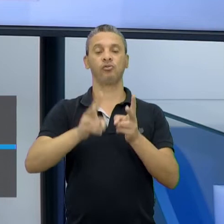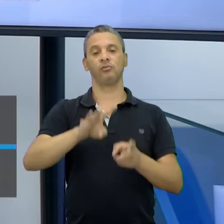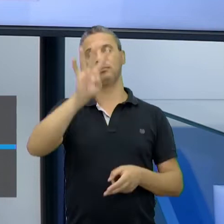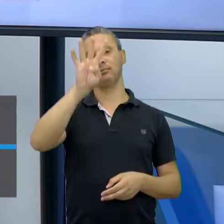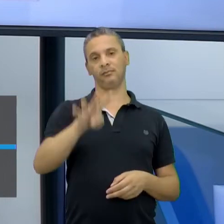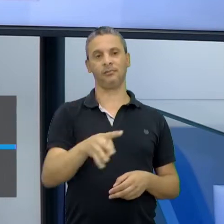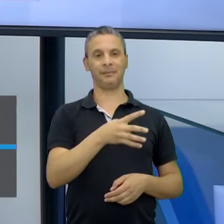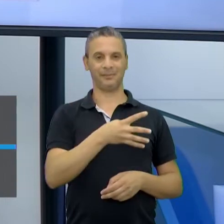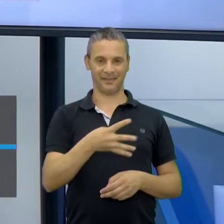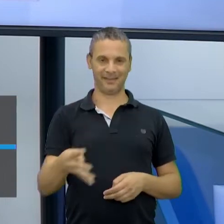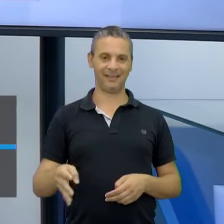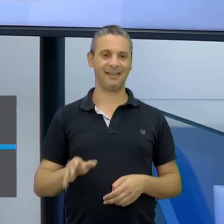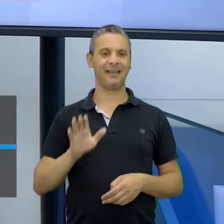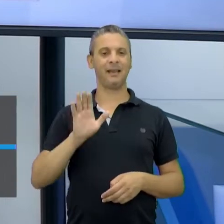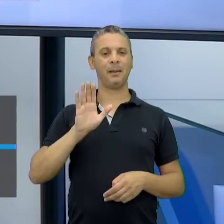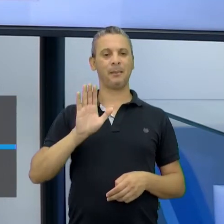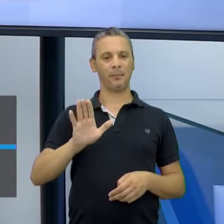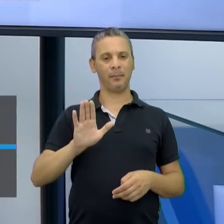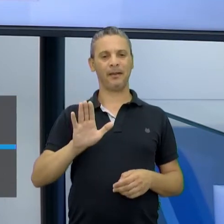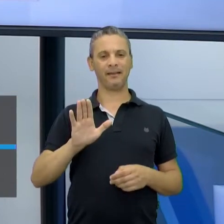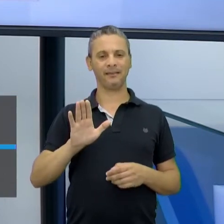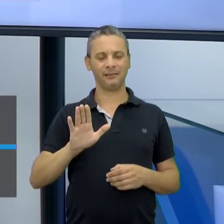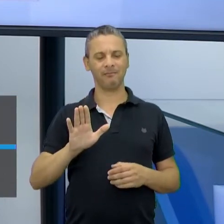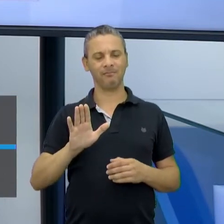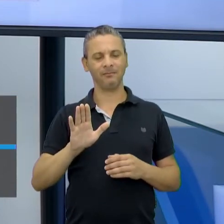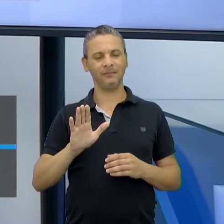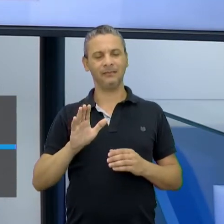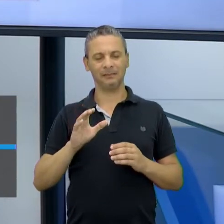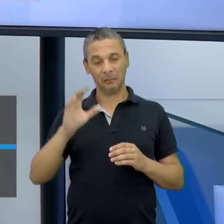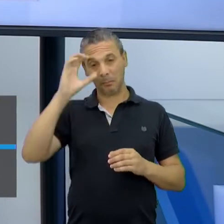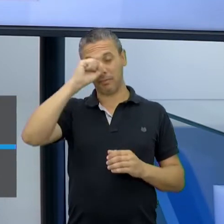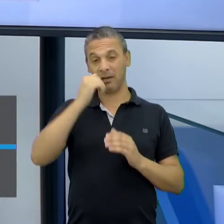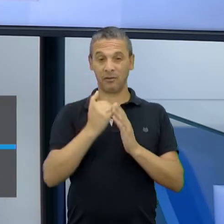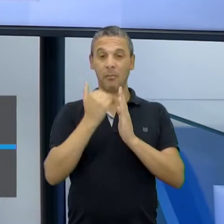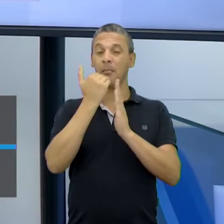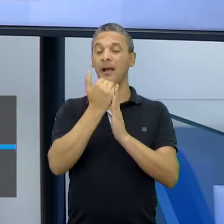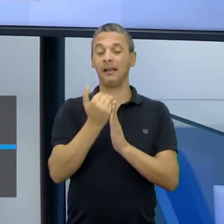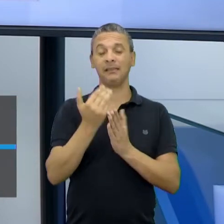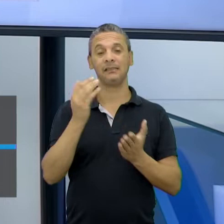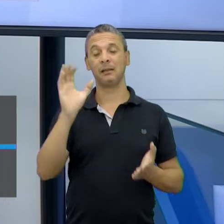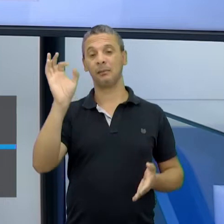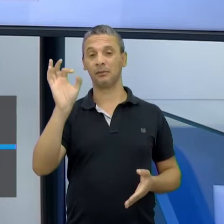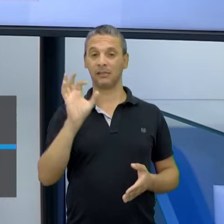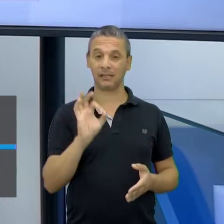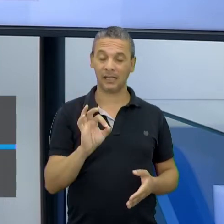mas aí a gente já vai ver andar um passo, né? Nós já vamos ver as porcentagens,